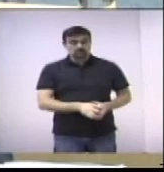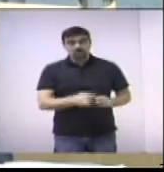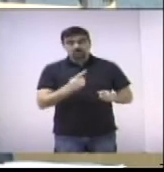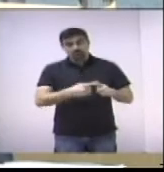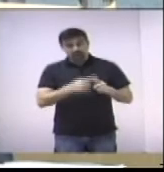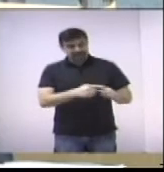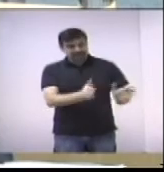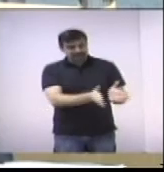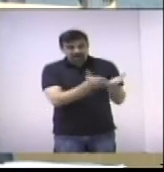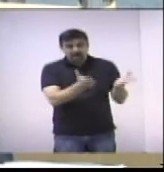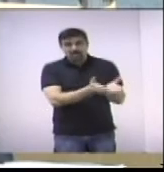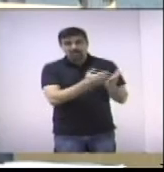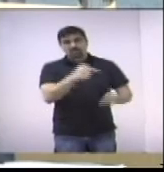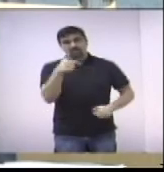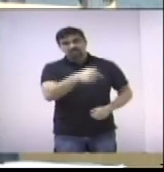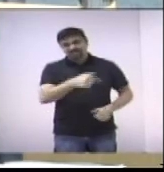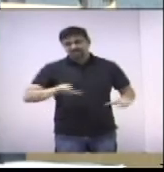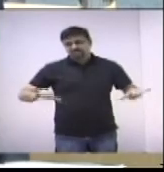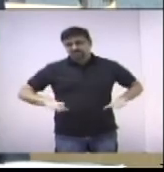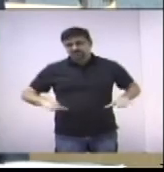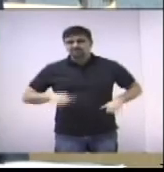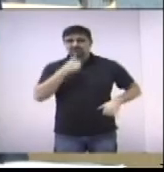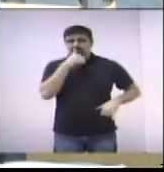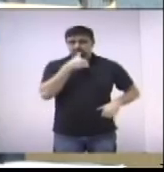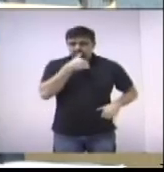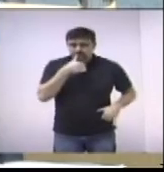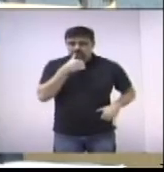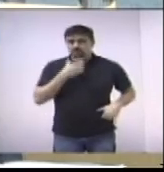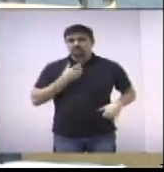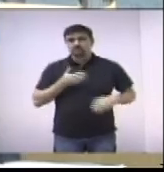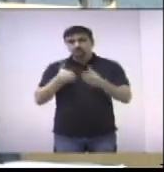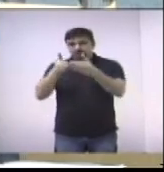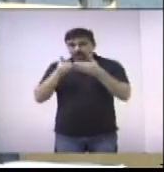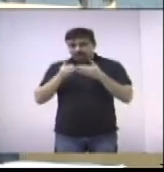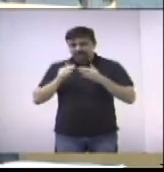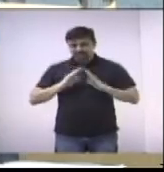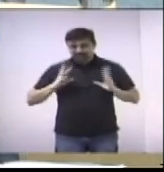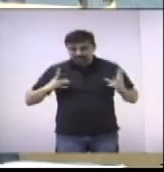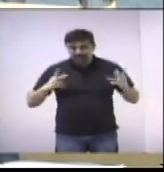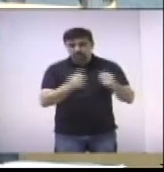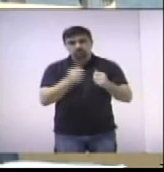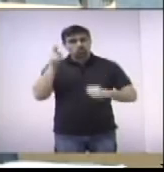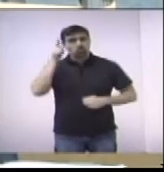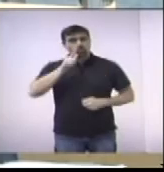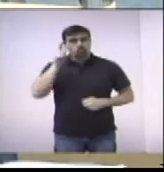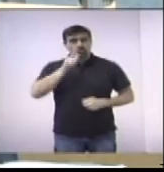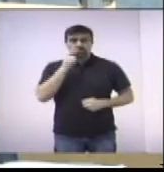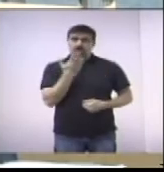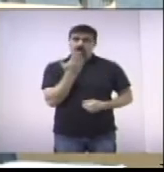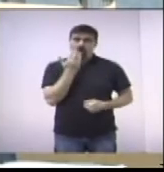vulnerabilidade social delas em ficar sem aquele alimento.